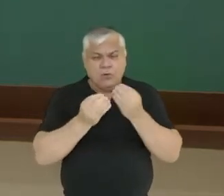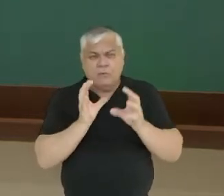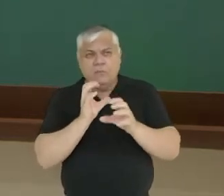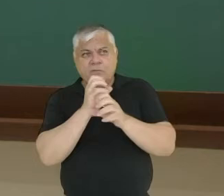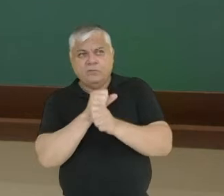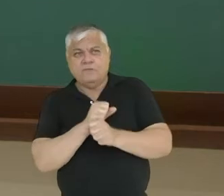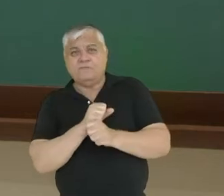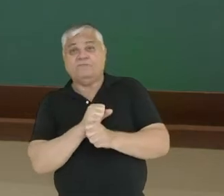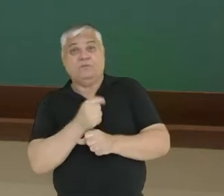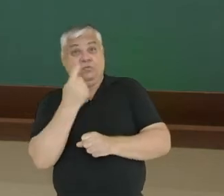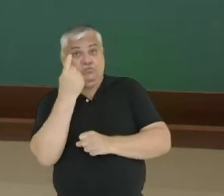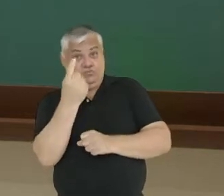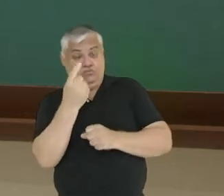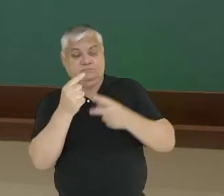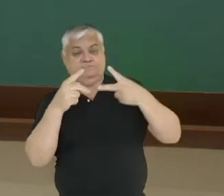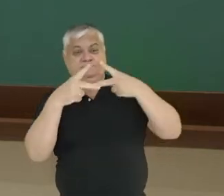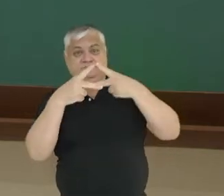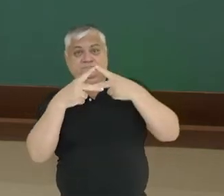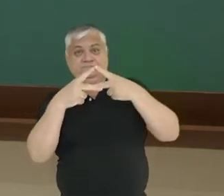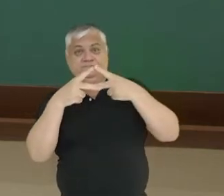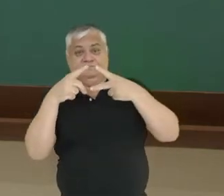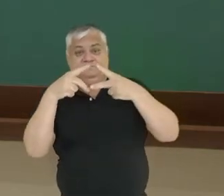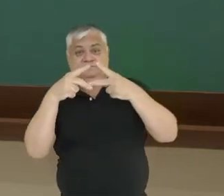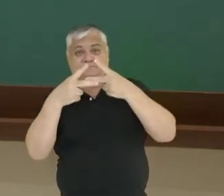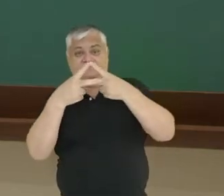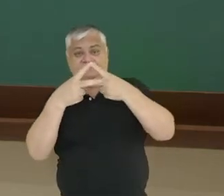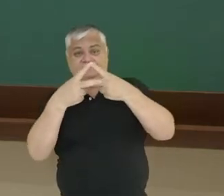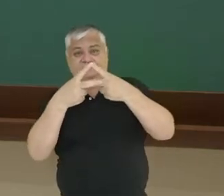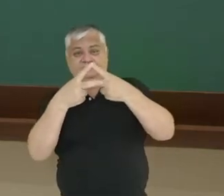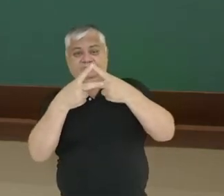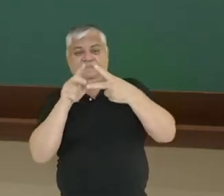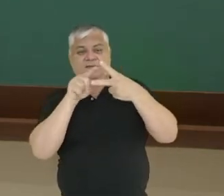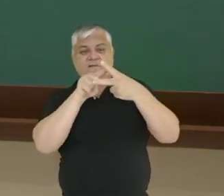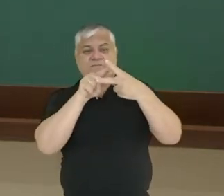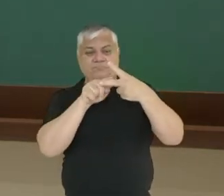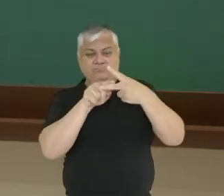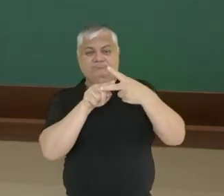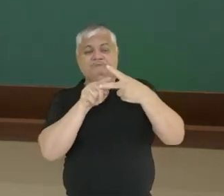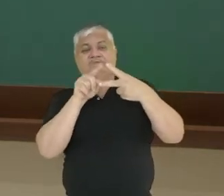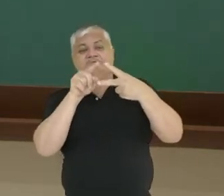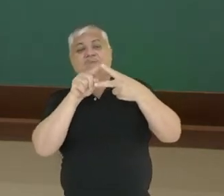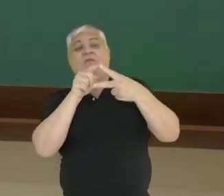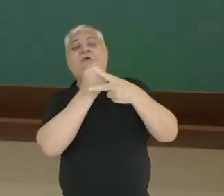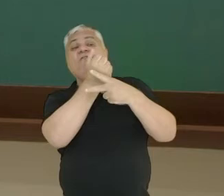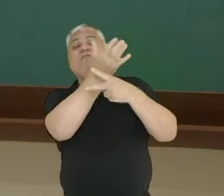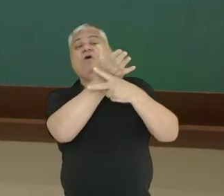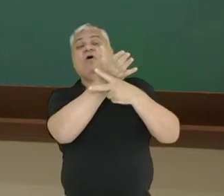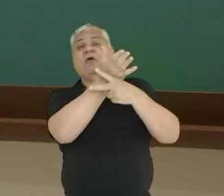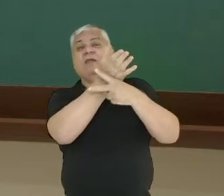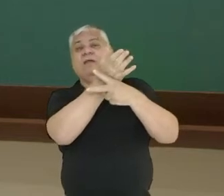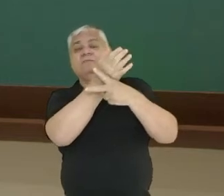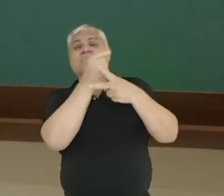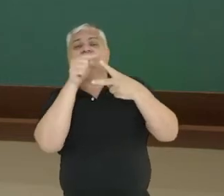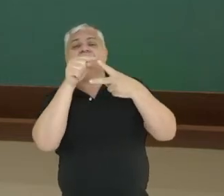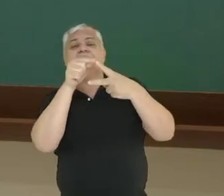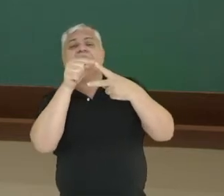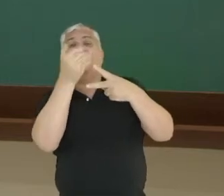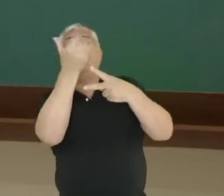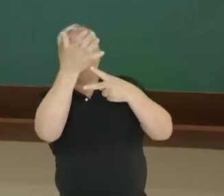onde um ângulo interno mais o seu ângulo externo